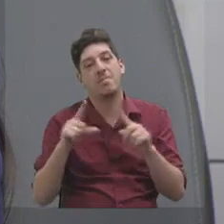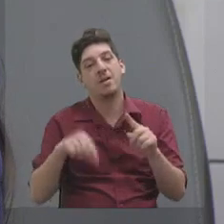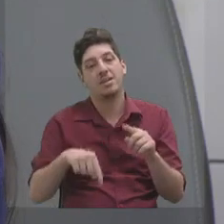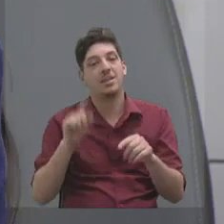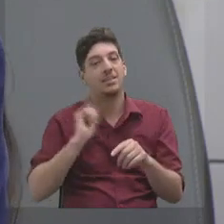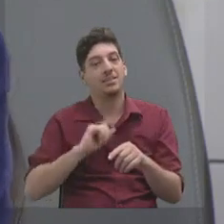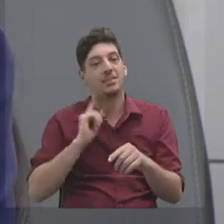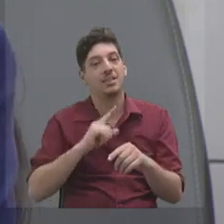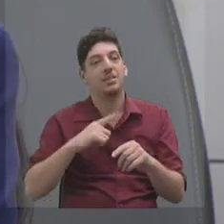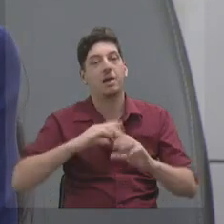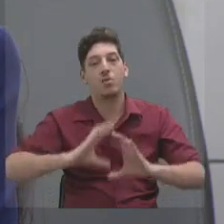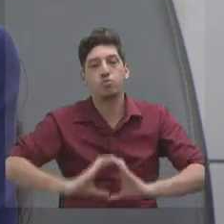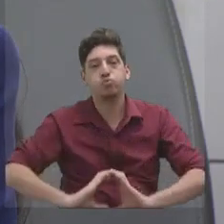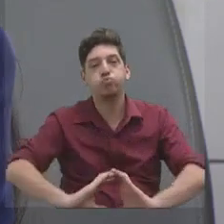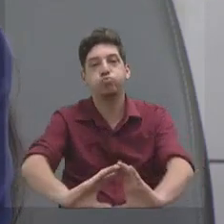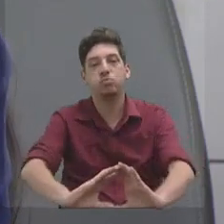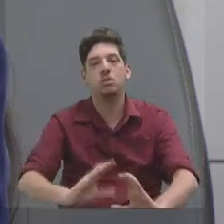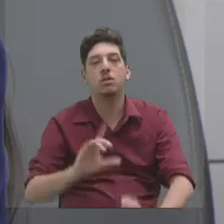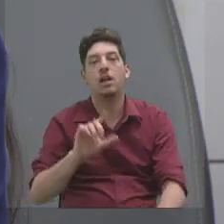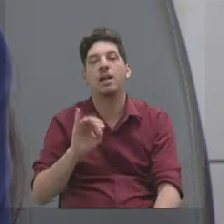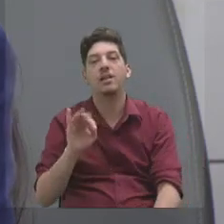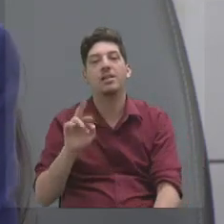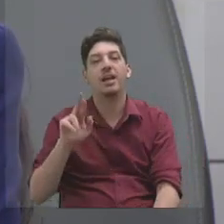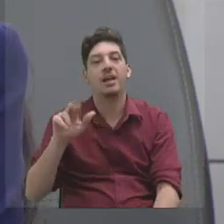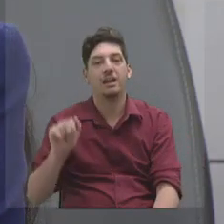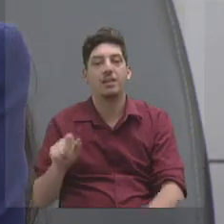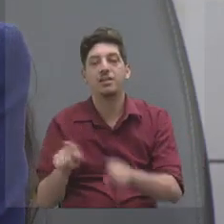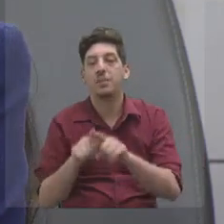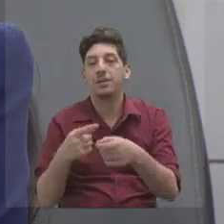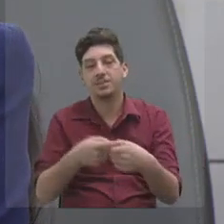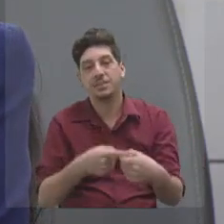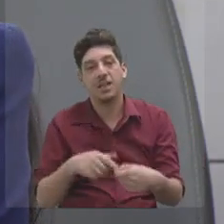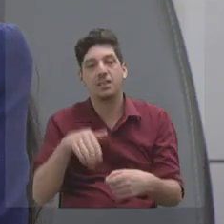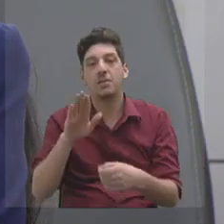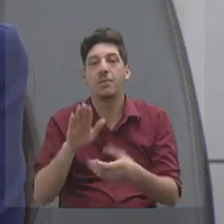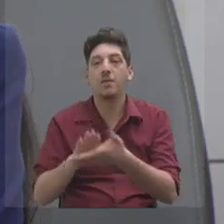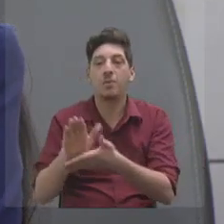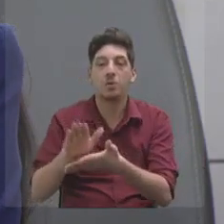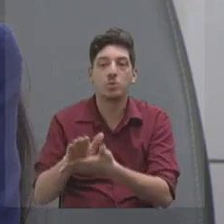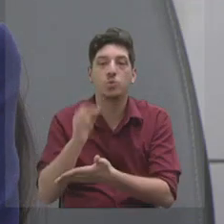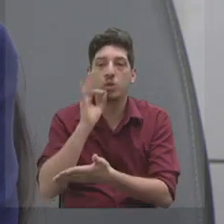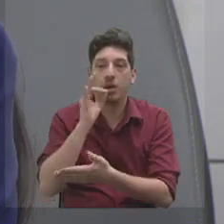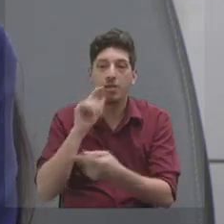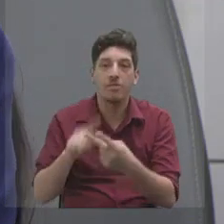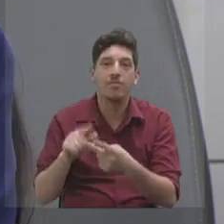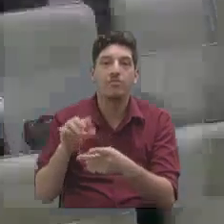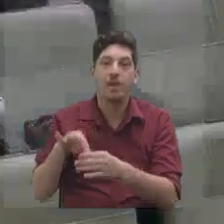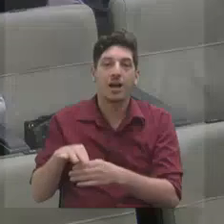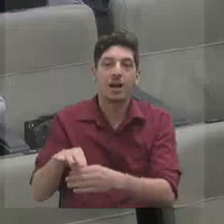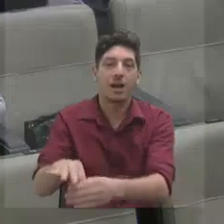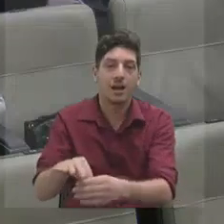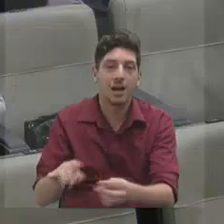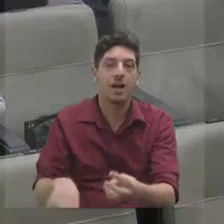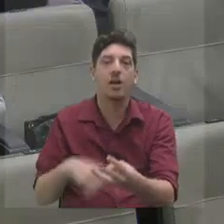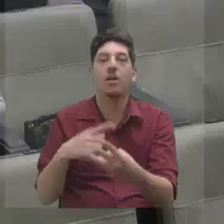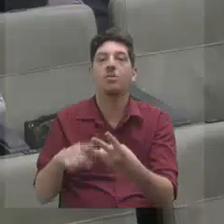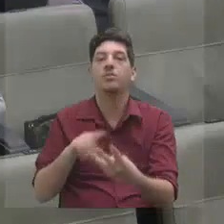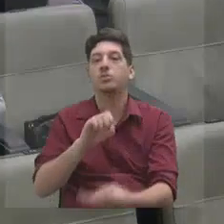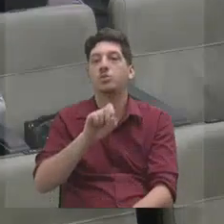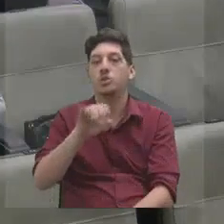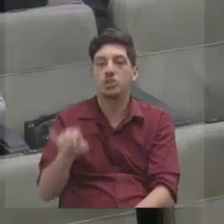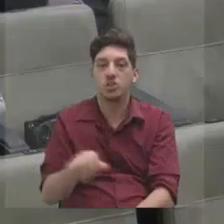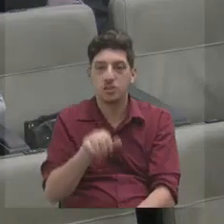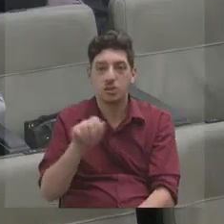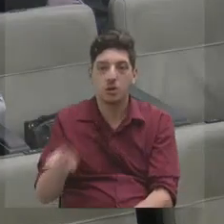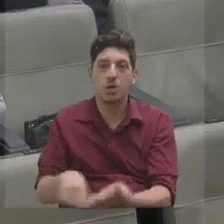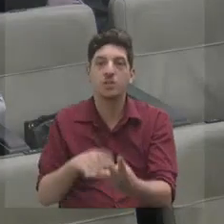maior bacia leiteira a gente está no estado que tem as cidades são as maiores produtoras de café de grãos como Complexo da soja como